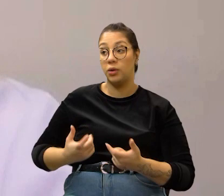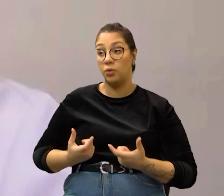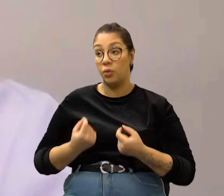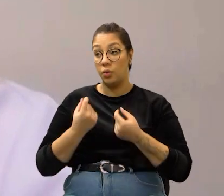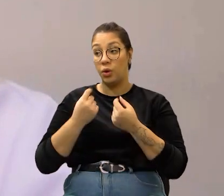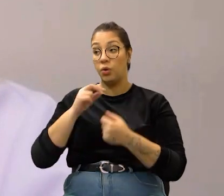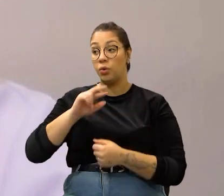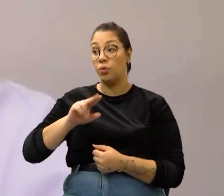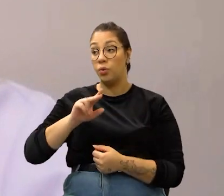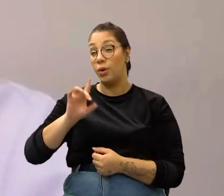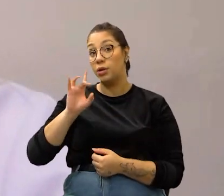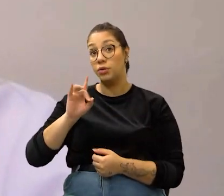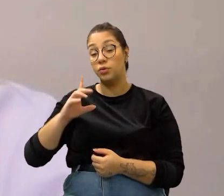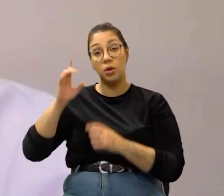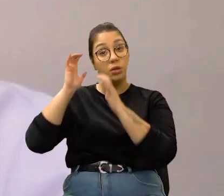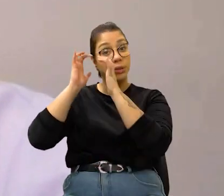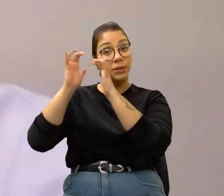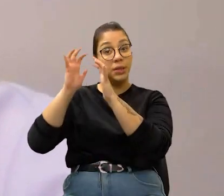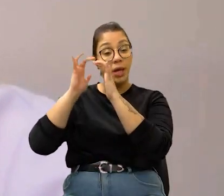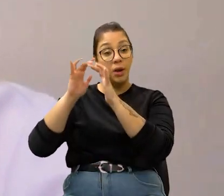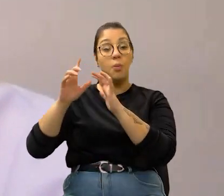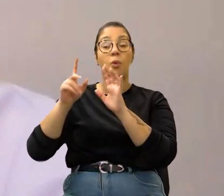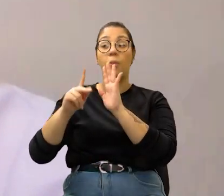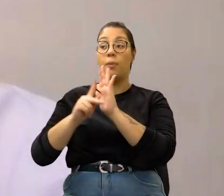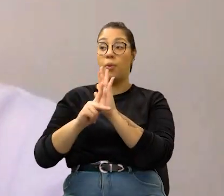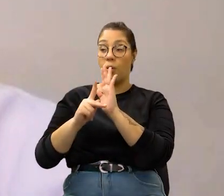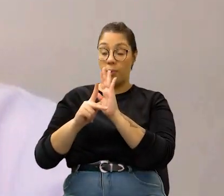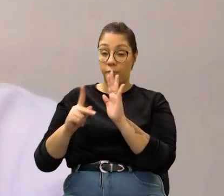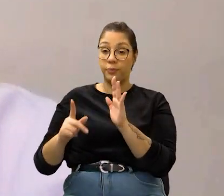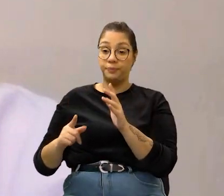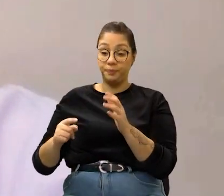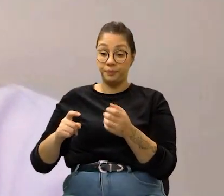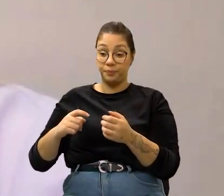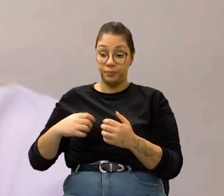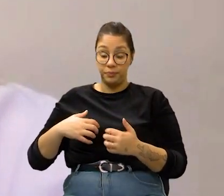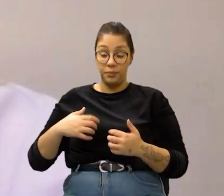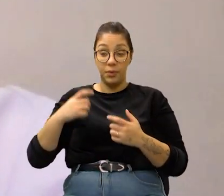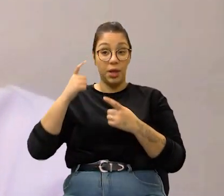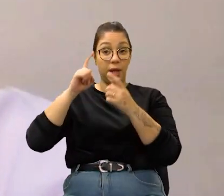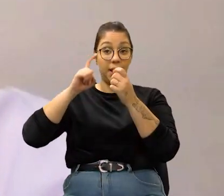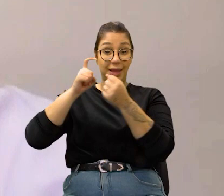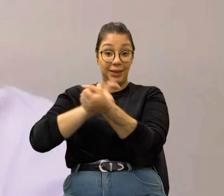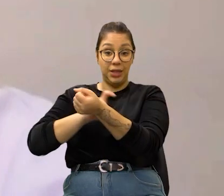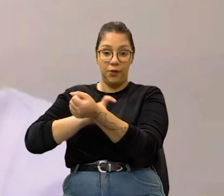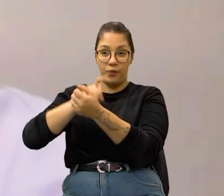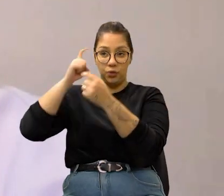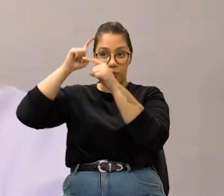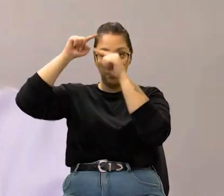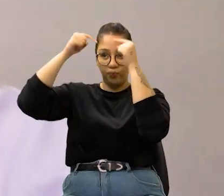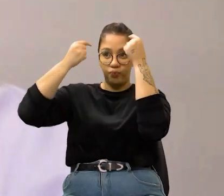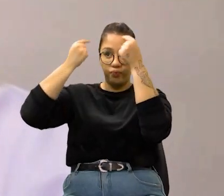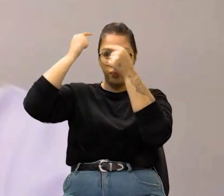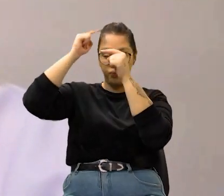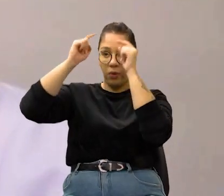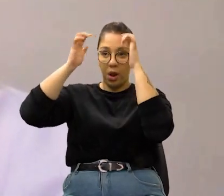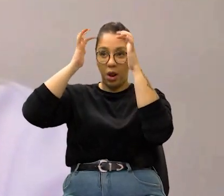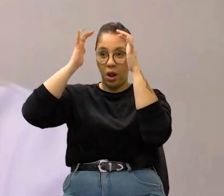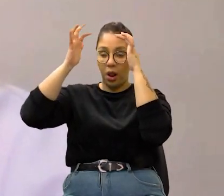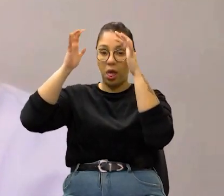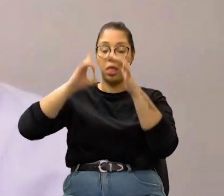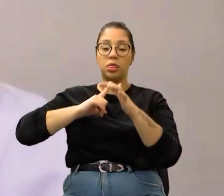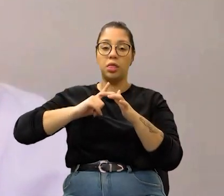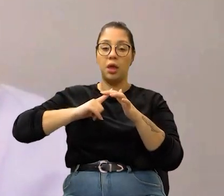câncer, não só do câncer de cérebro, de sistema nervoso, mas todos, é uma equipe multidisciplinar. A